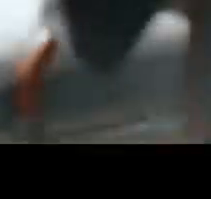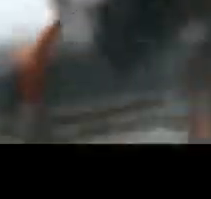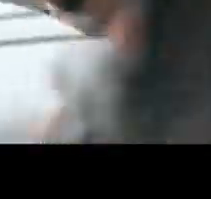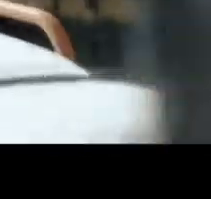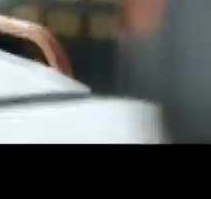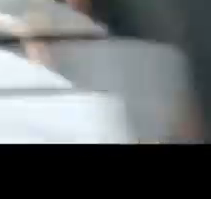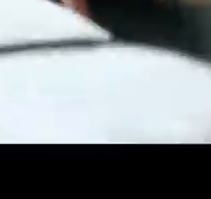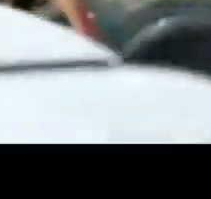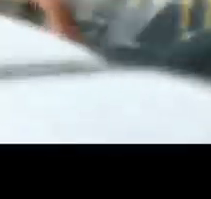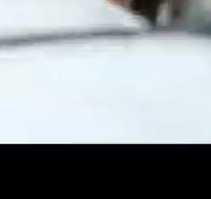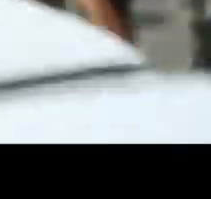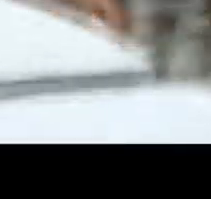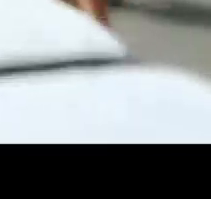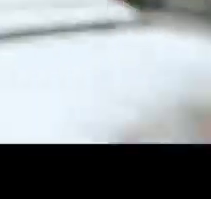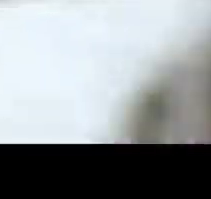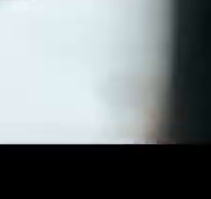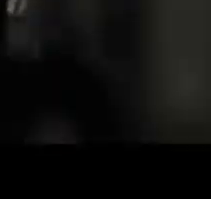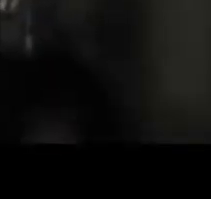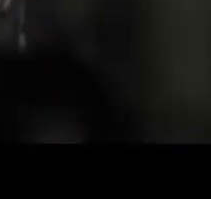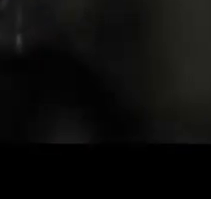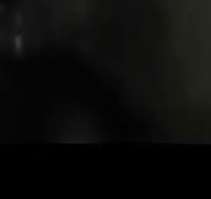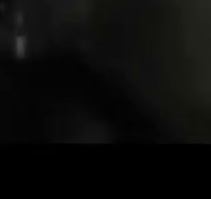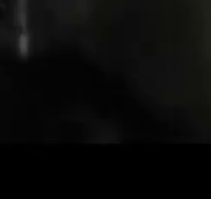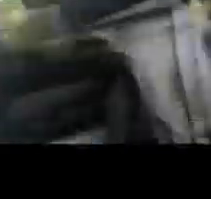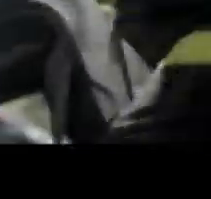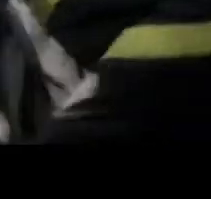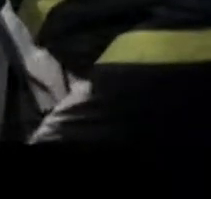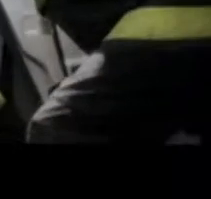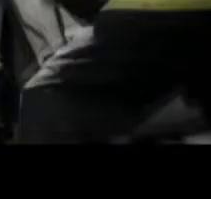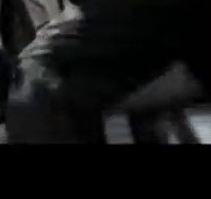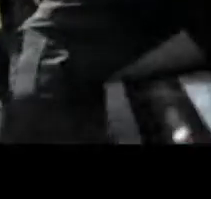E você, o que fez com eles?